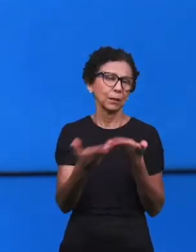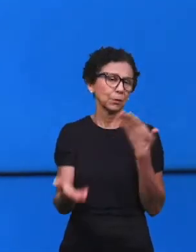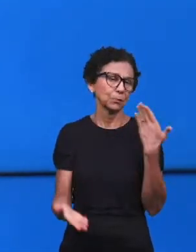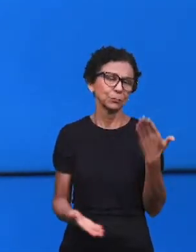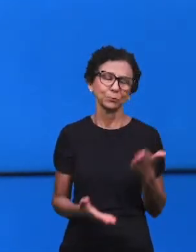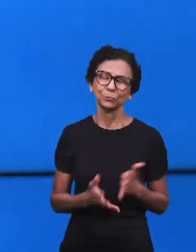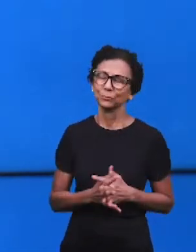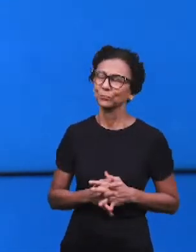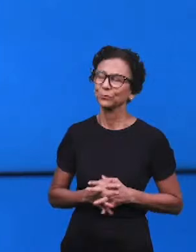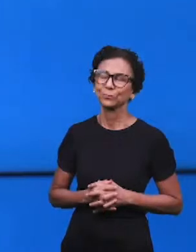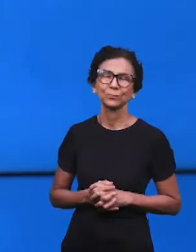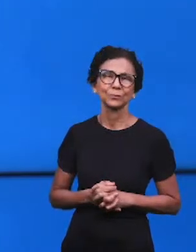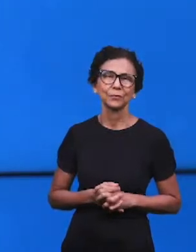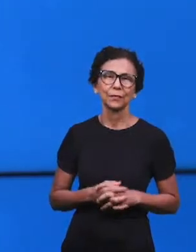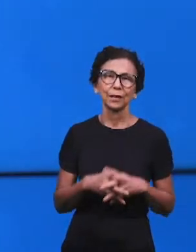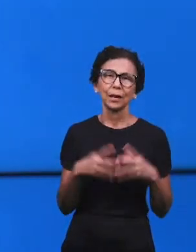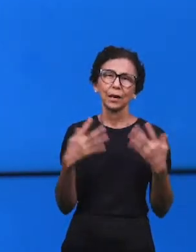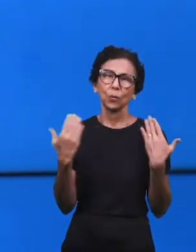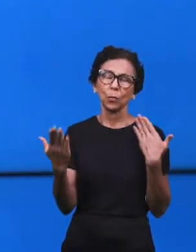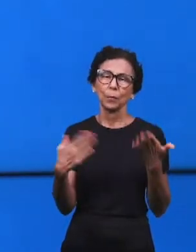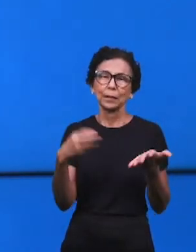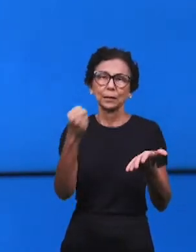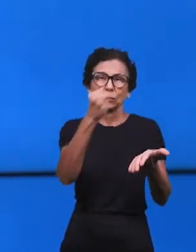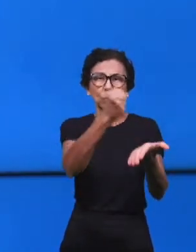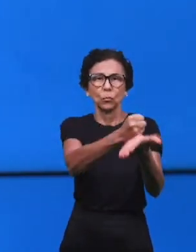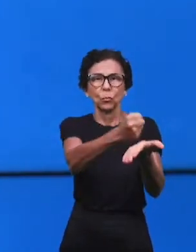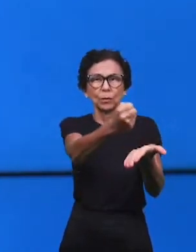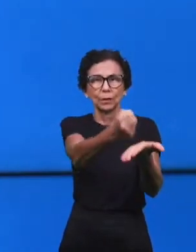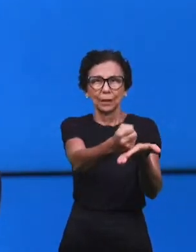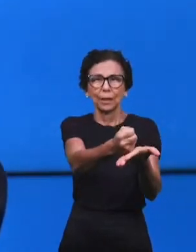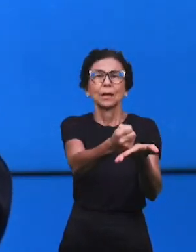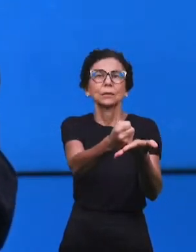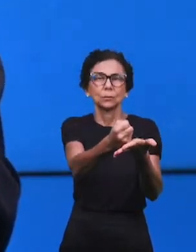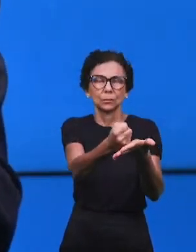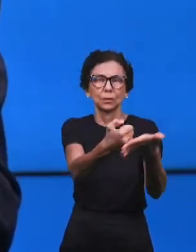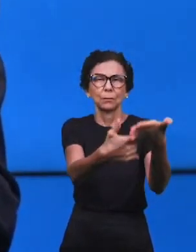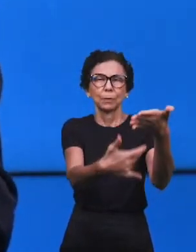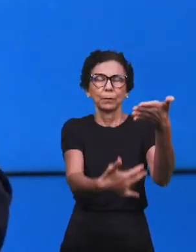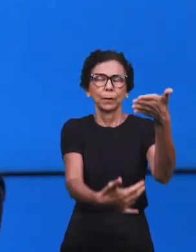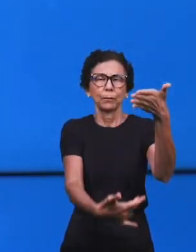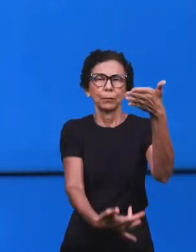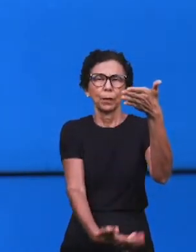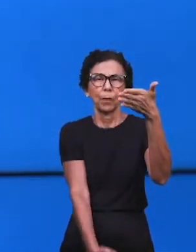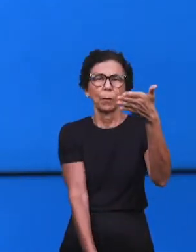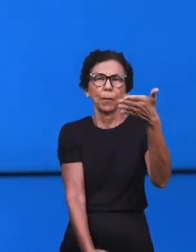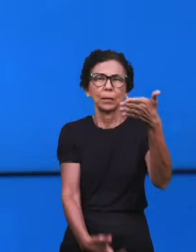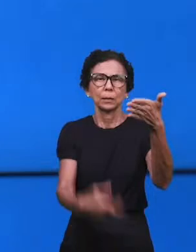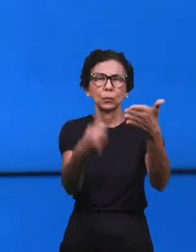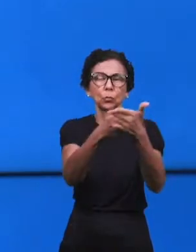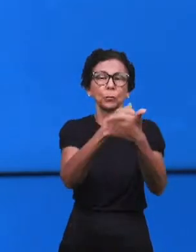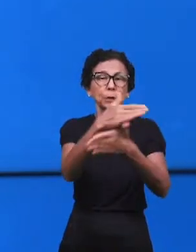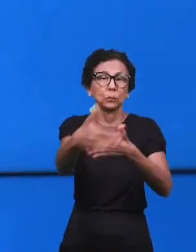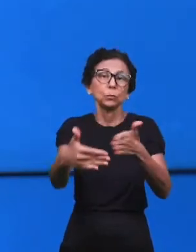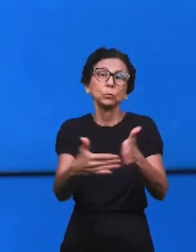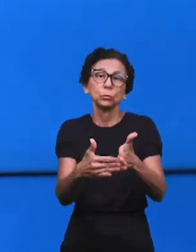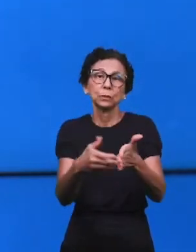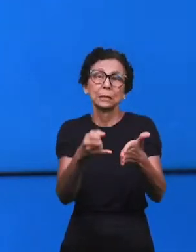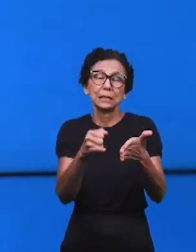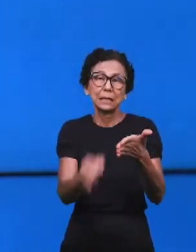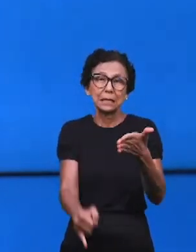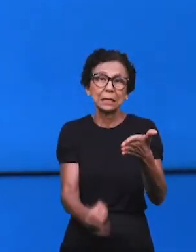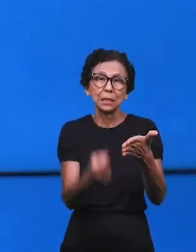todo o contrato, né? E é muito bem colocado aqui, Jesus, ele é a palavra. Então, somente quem tem Jesus conhece a